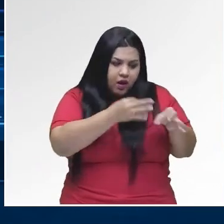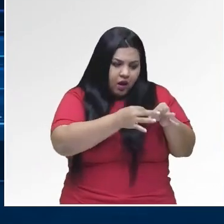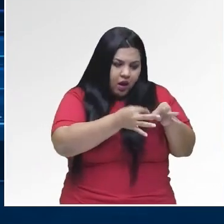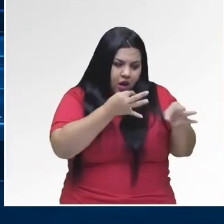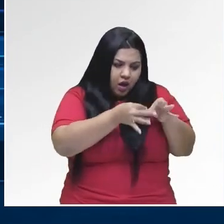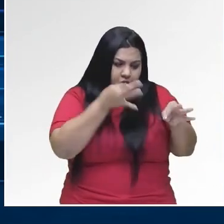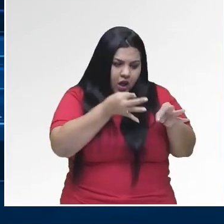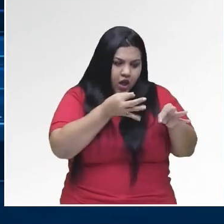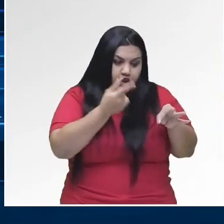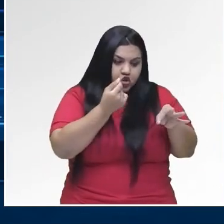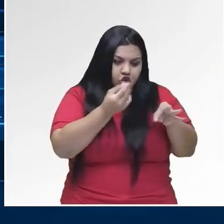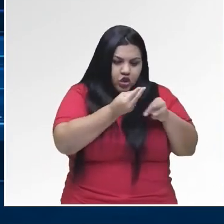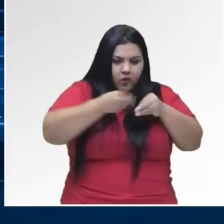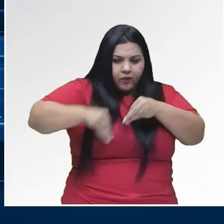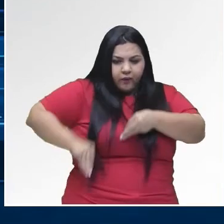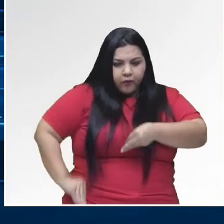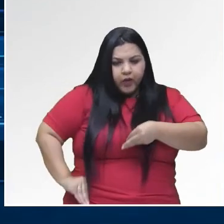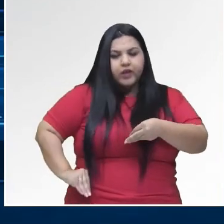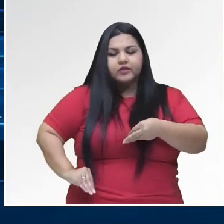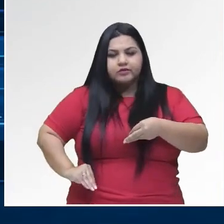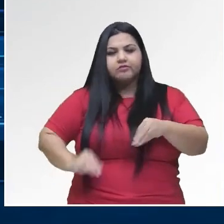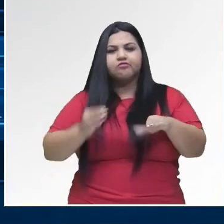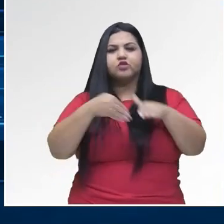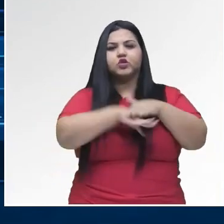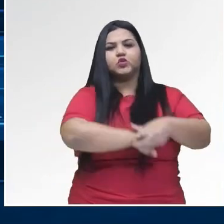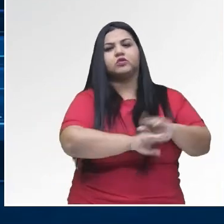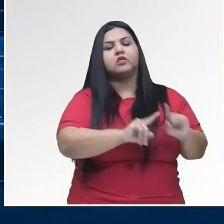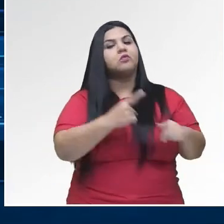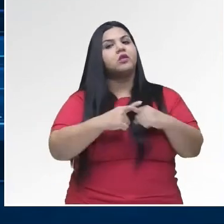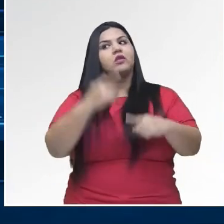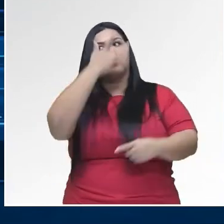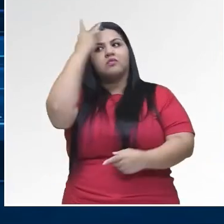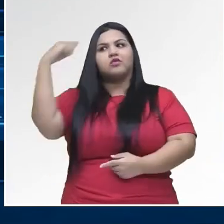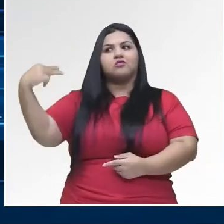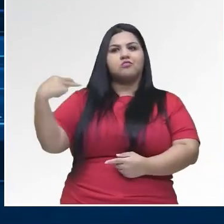esconder. É? Por quê? Porque não tem ninguém vendo.